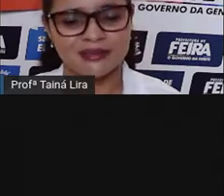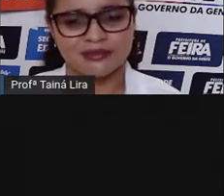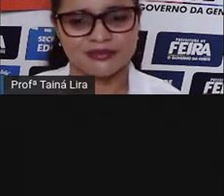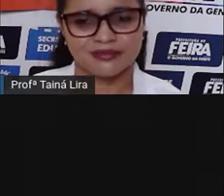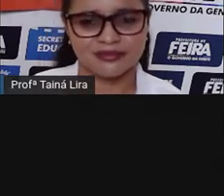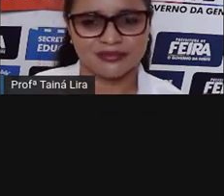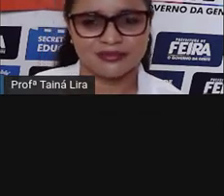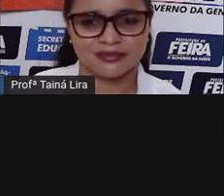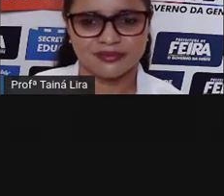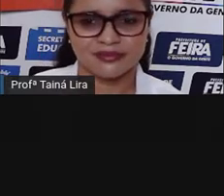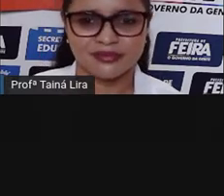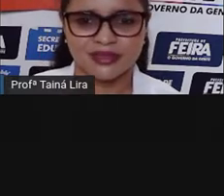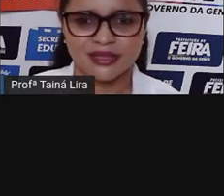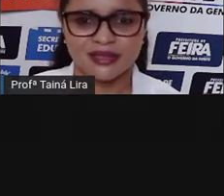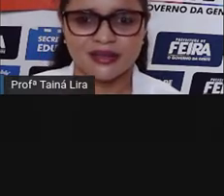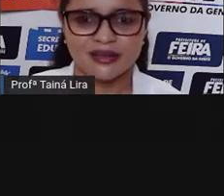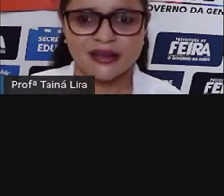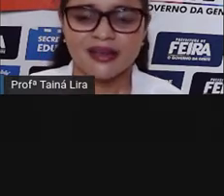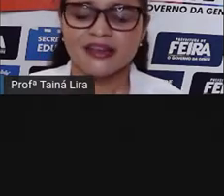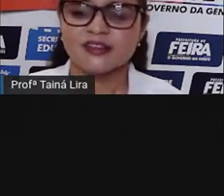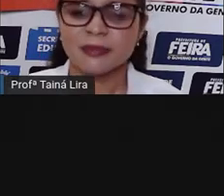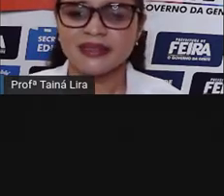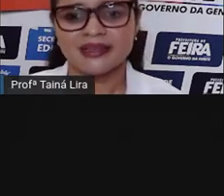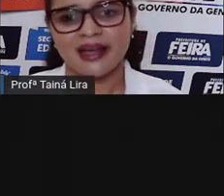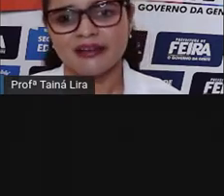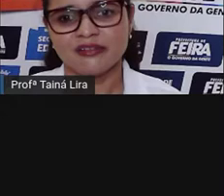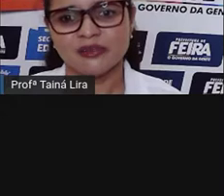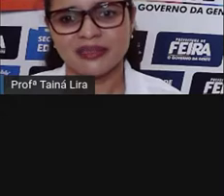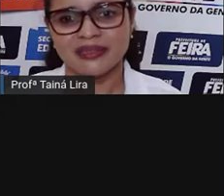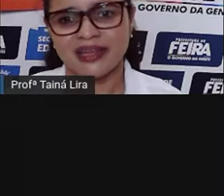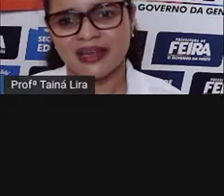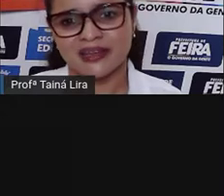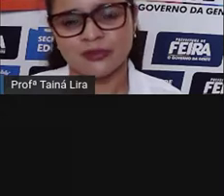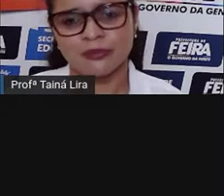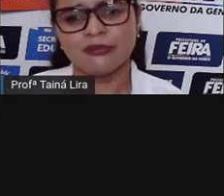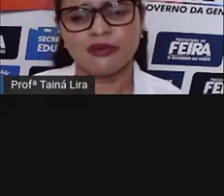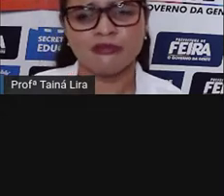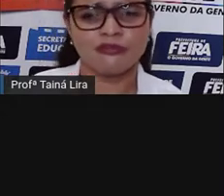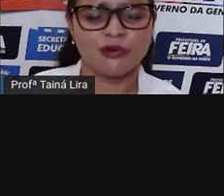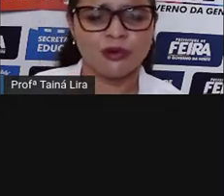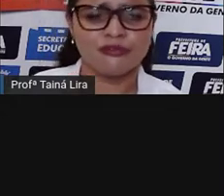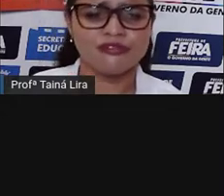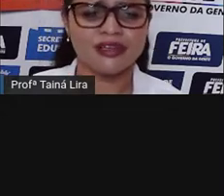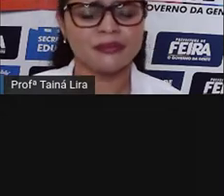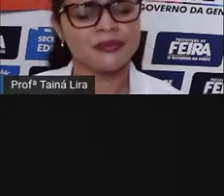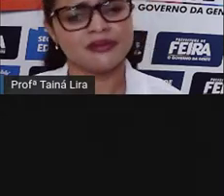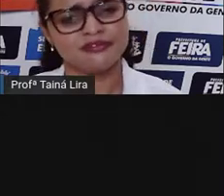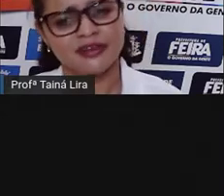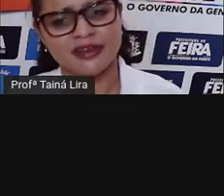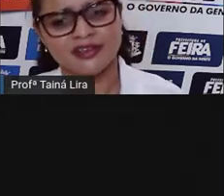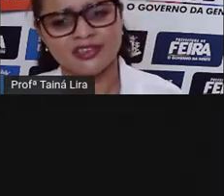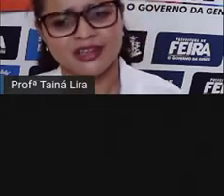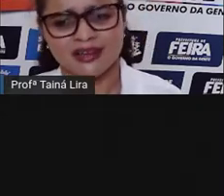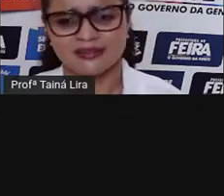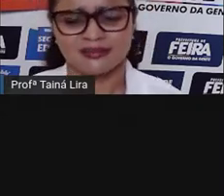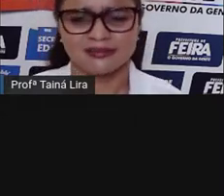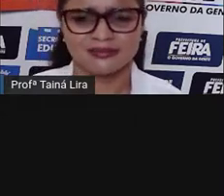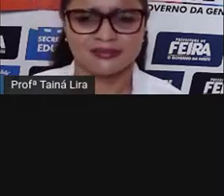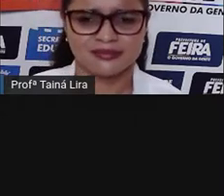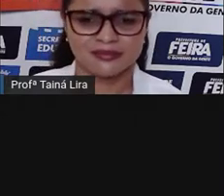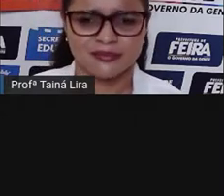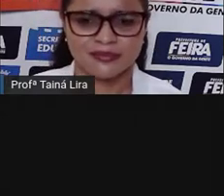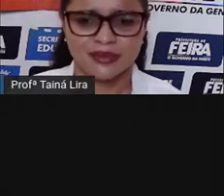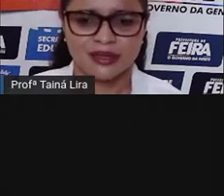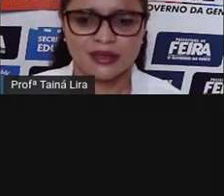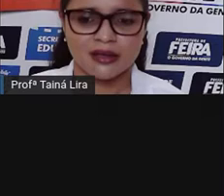espantalho O Espantalho Espantalho por favor venha a minha festa